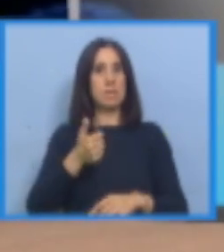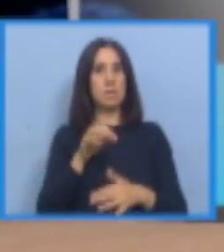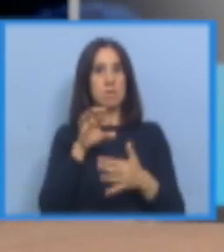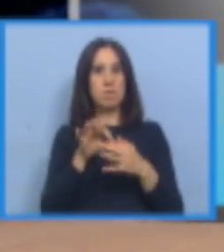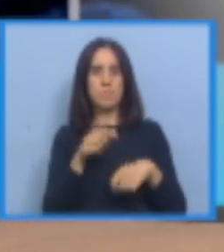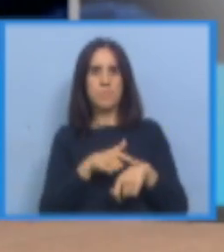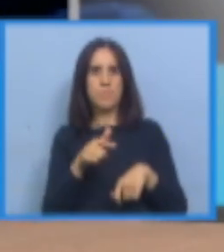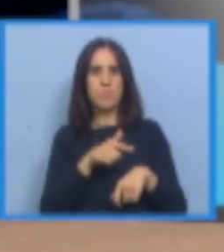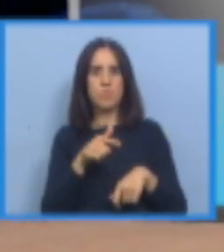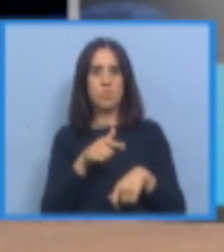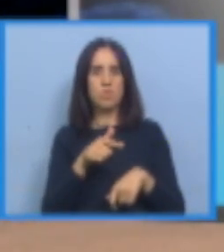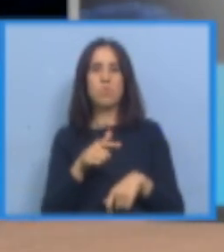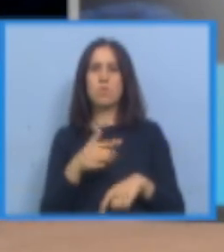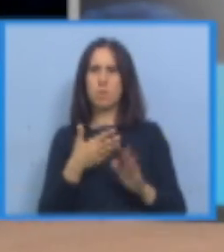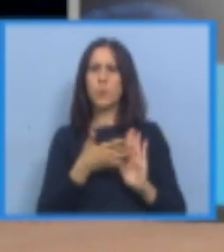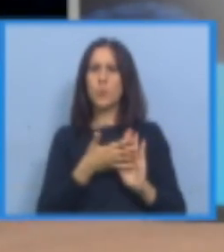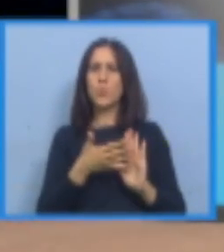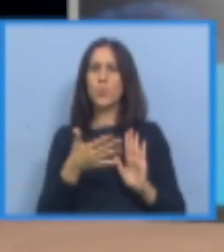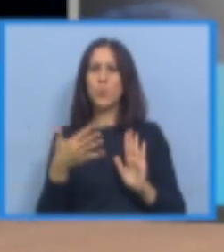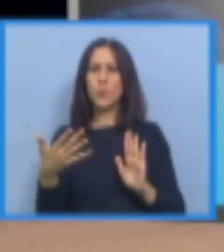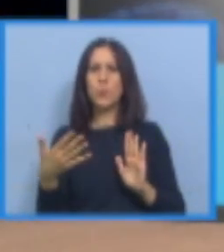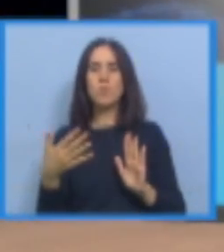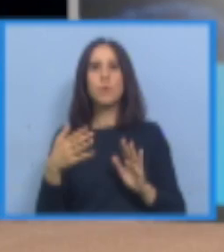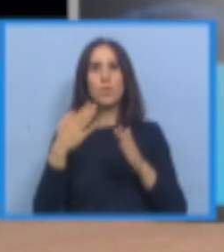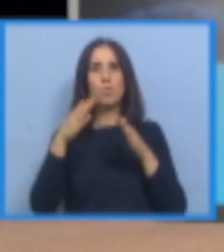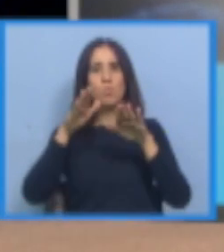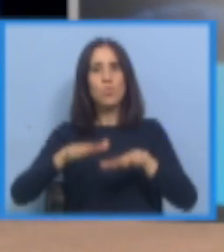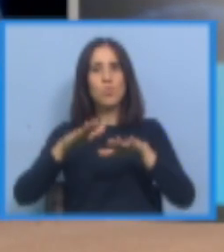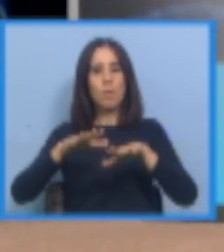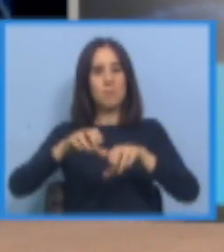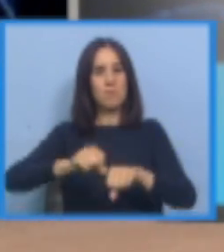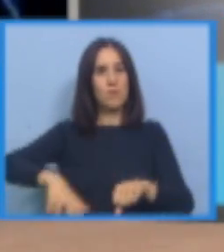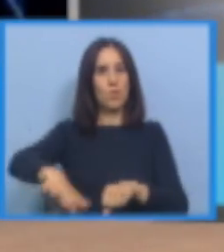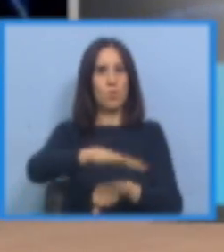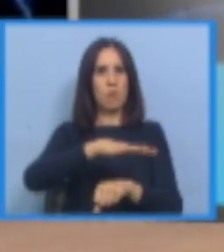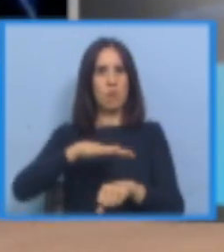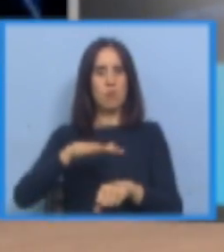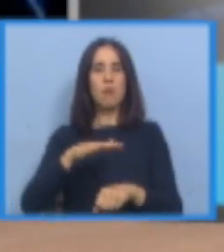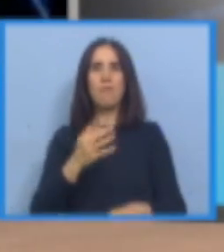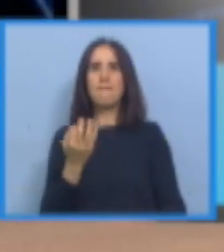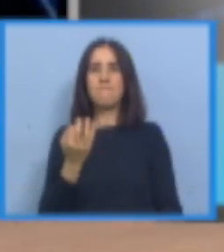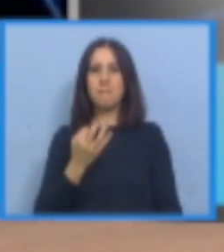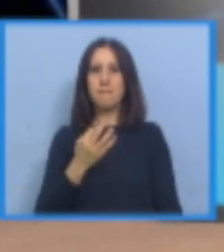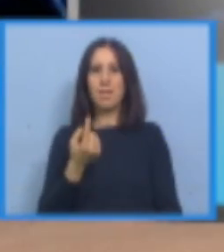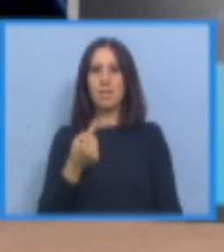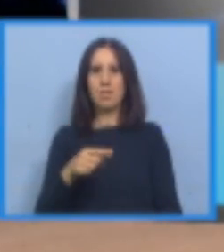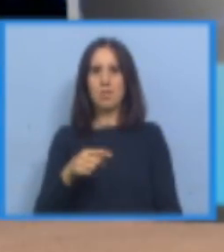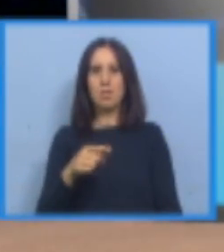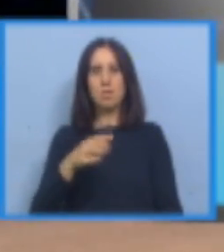no período ainda longo da ocupação muçulmana do território, temos, de facto,